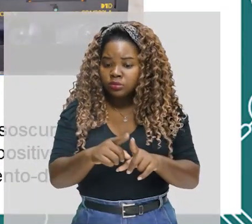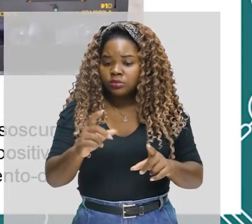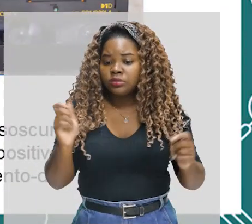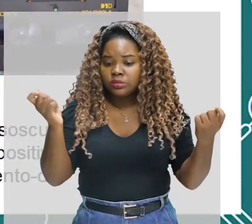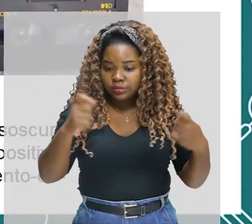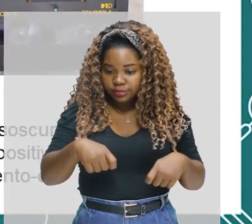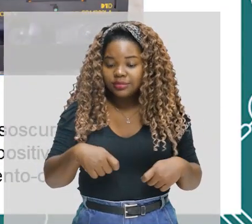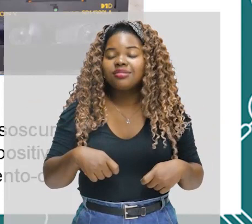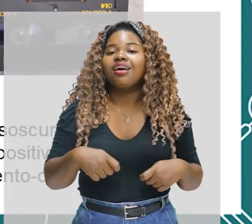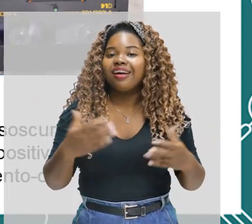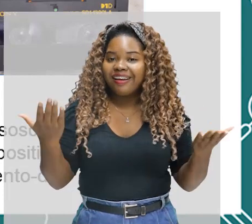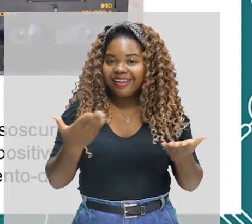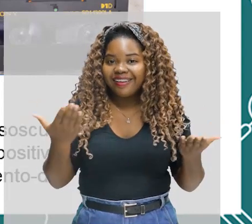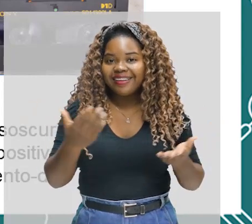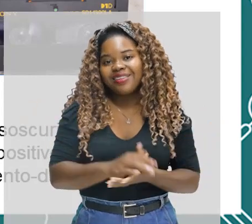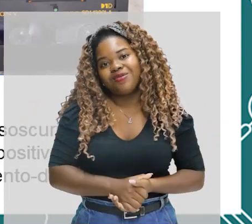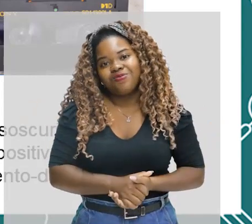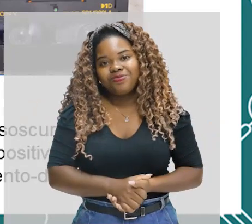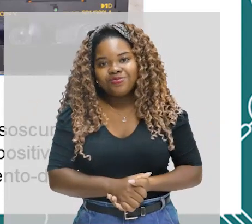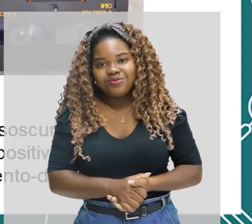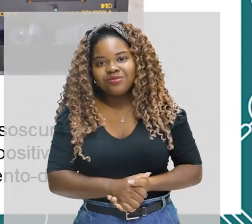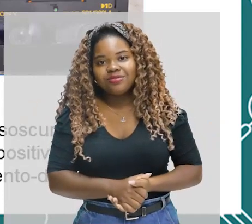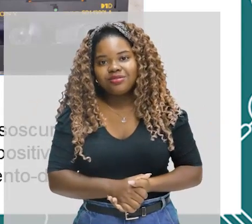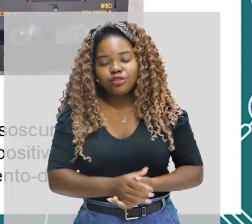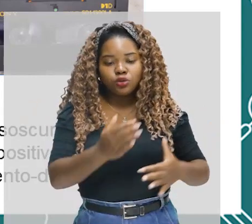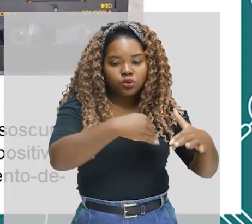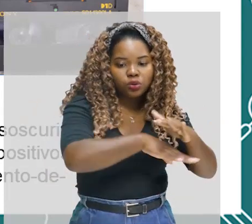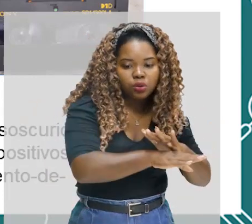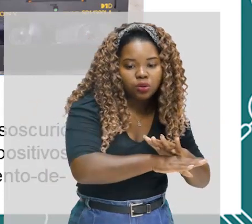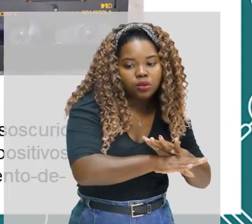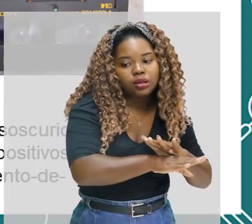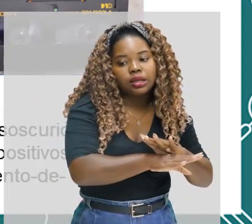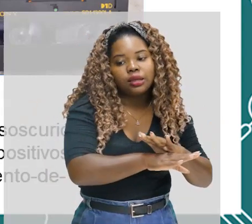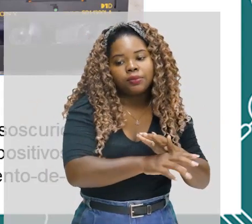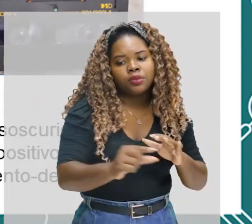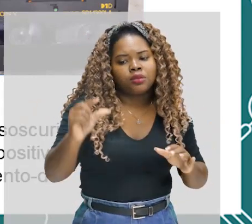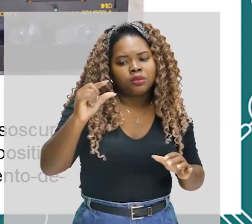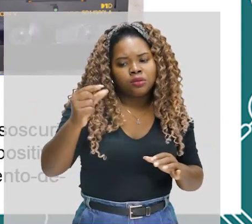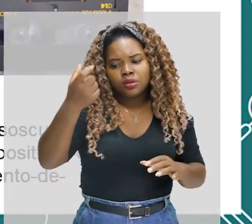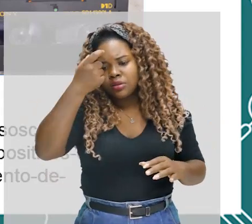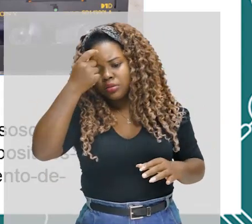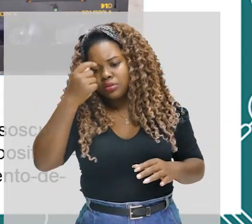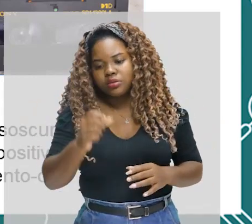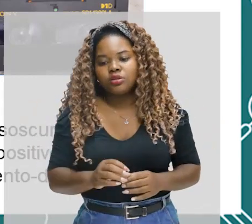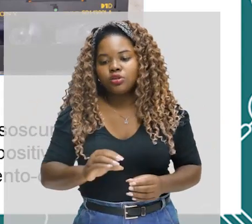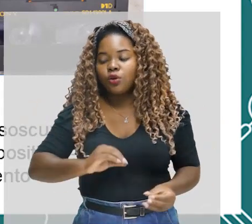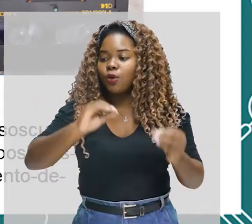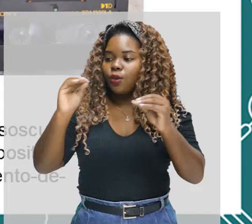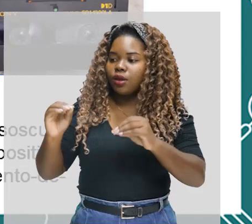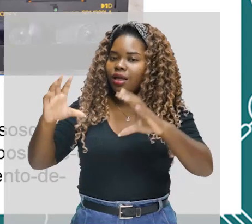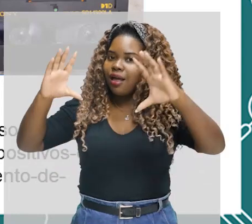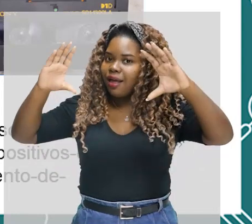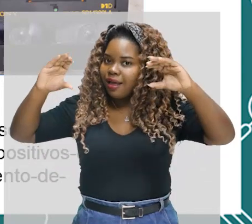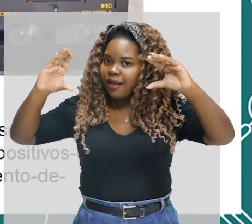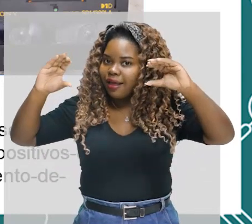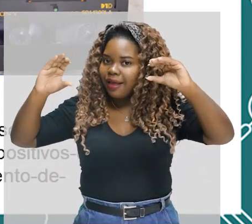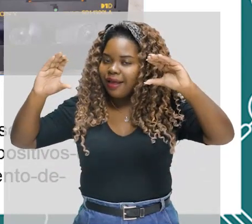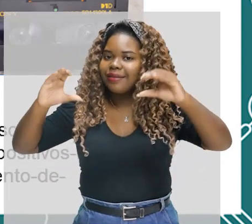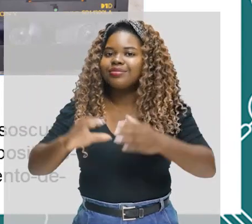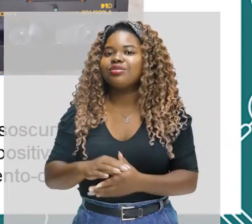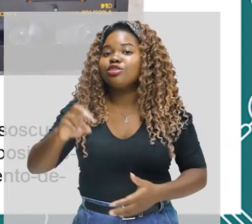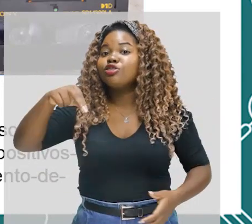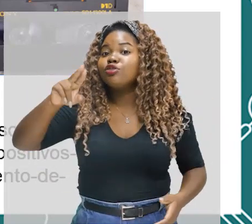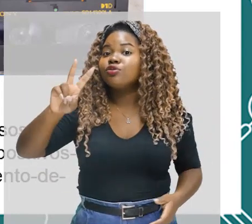você consegue não gravar em nenhum desses aparelhos, simplesmente gravar na nuvem, né? Jogar para a